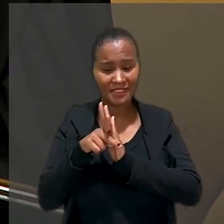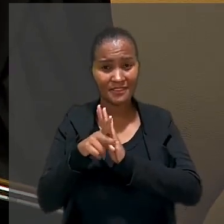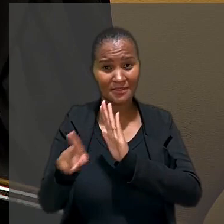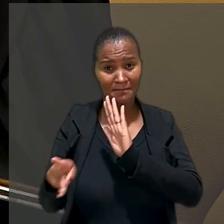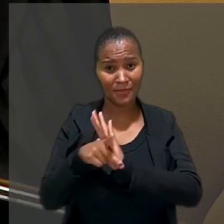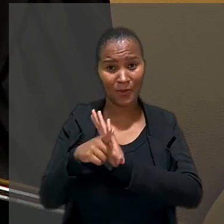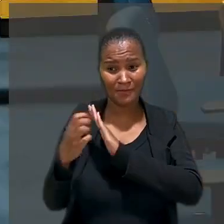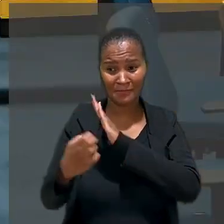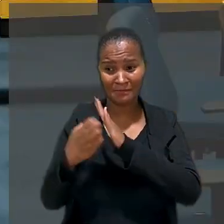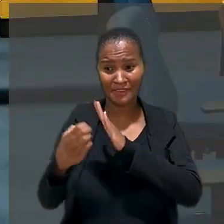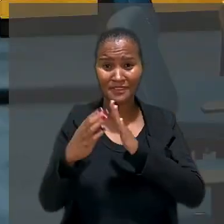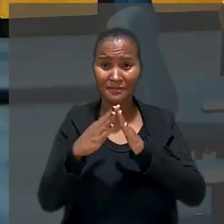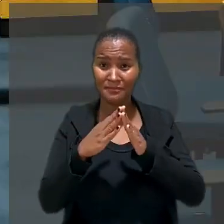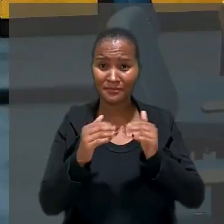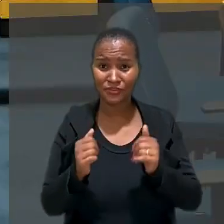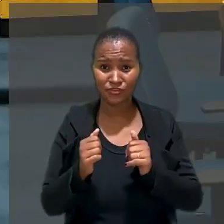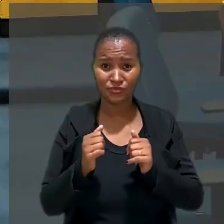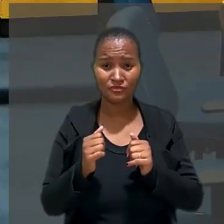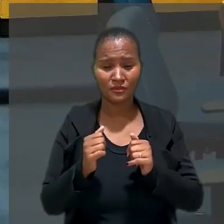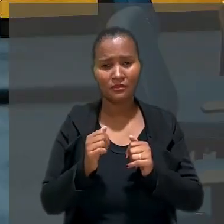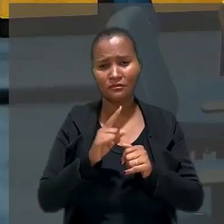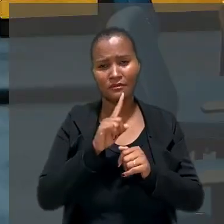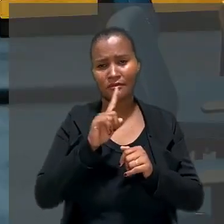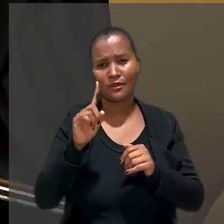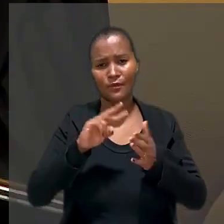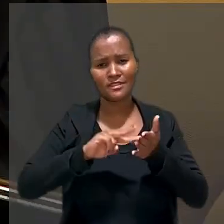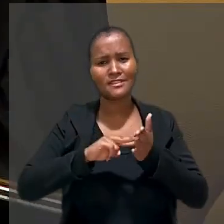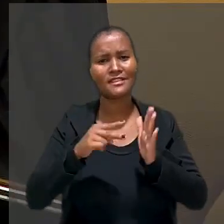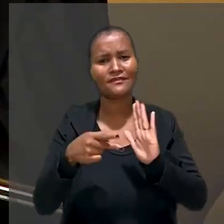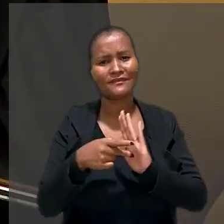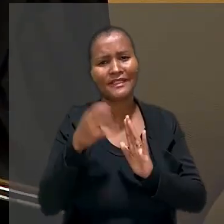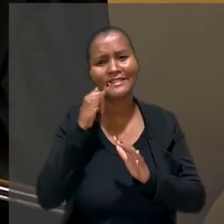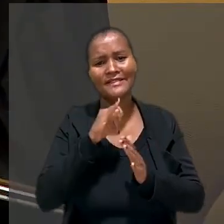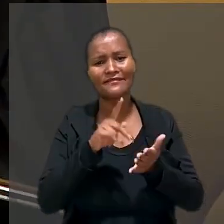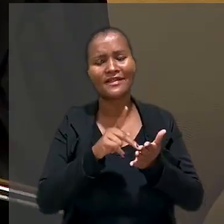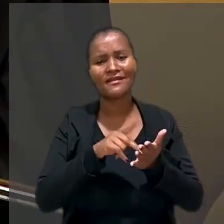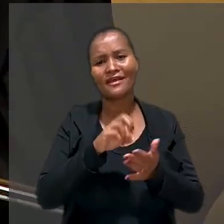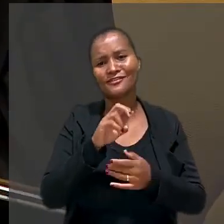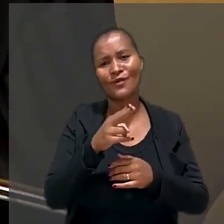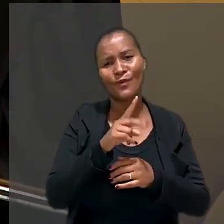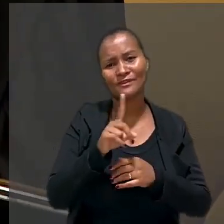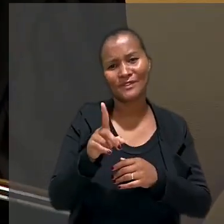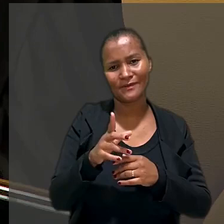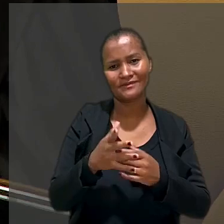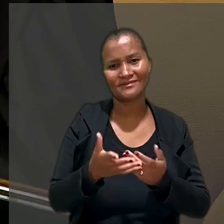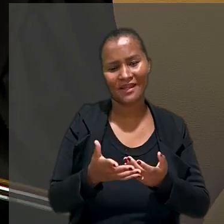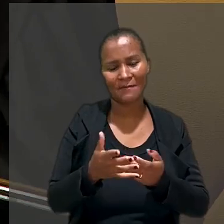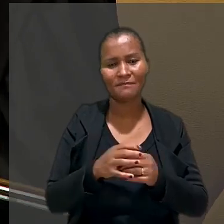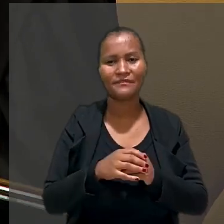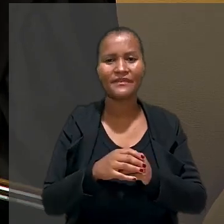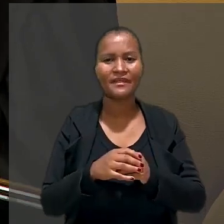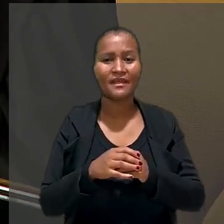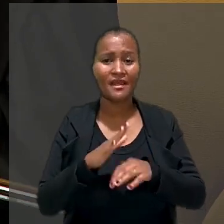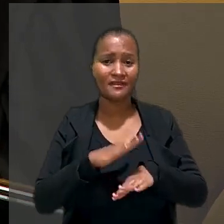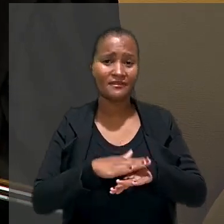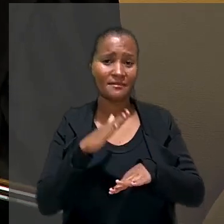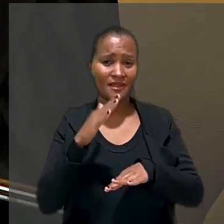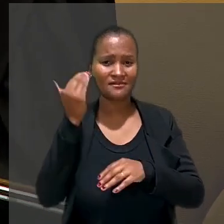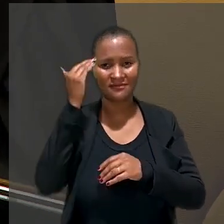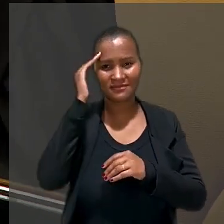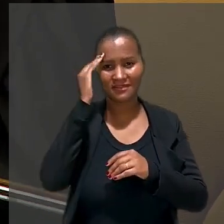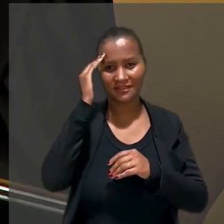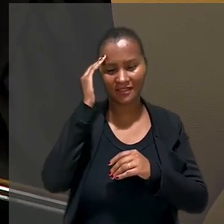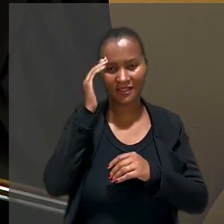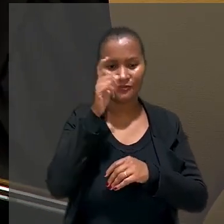requerida pela própria empresa não gera presunção favorável quanto à veracidade do documento apresentado por ela. Ainda